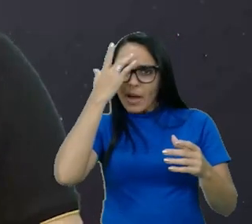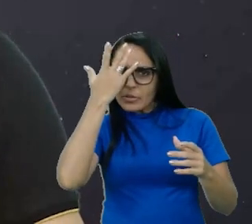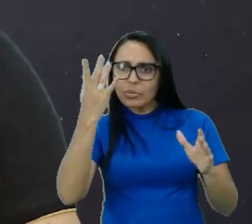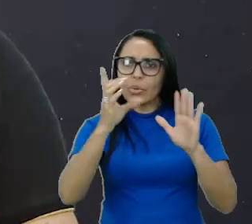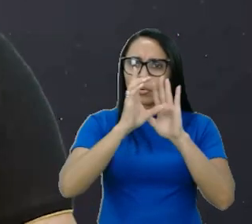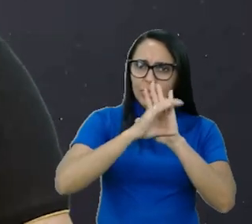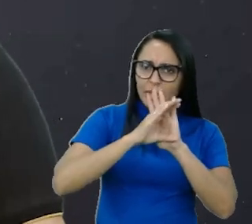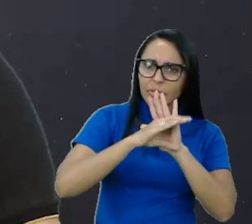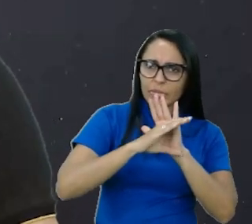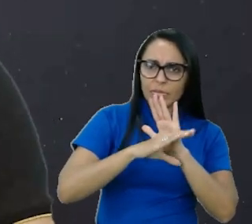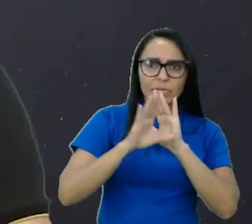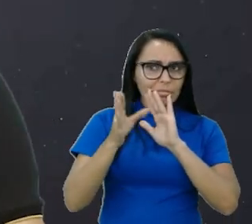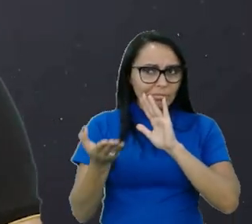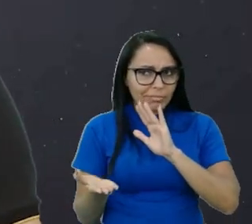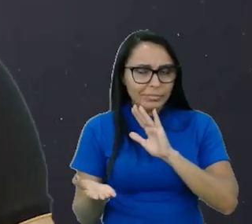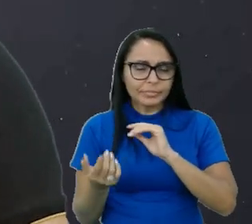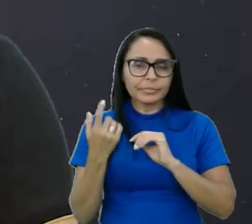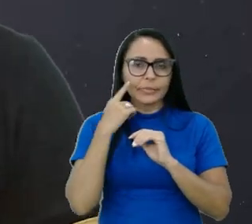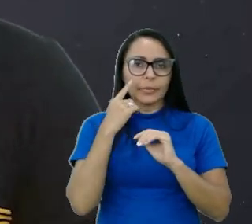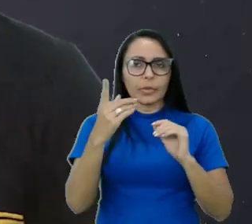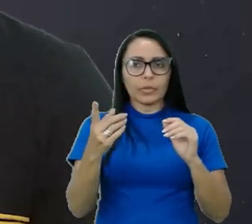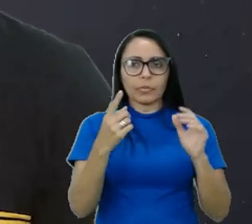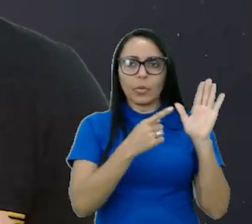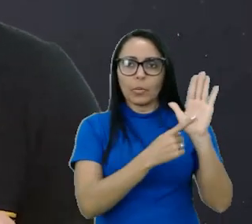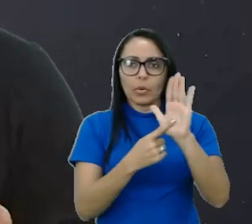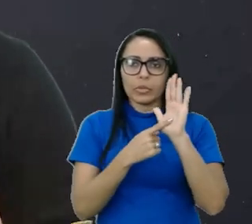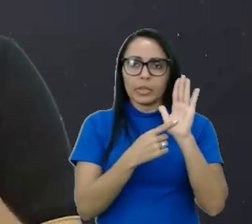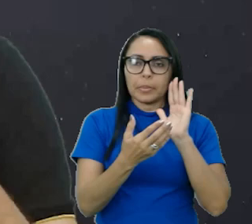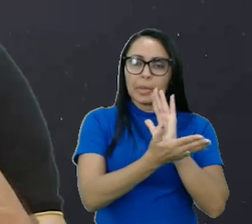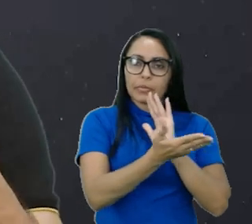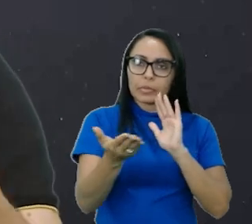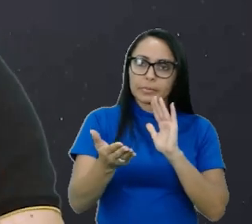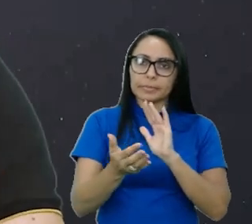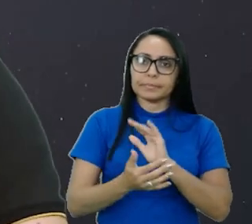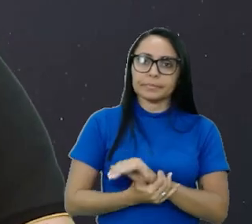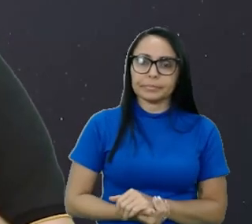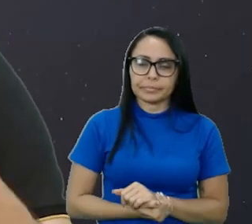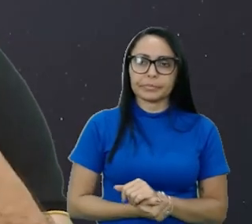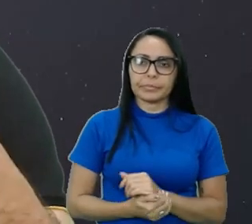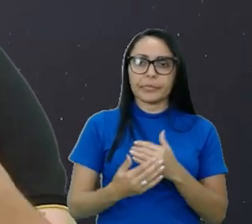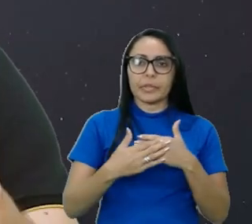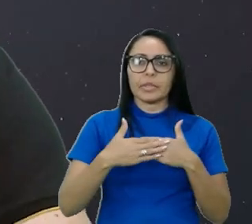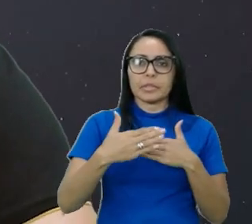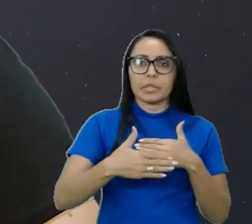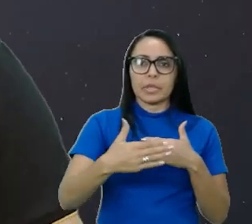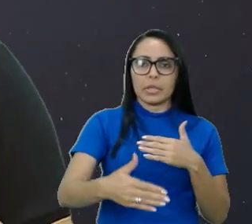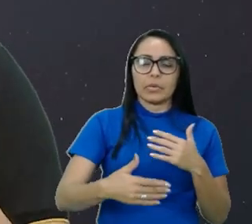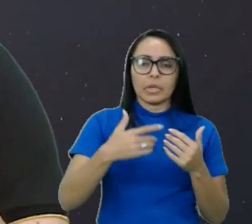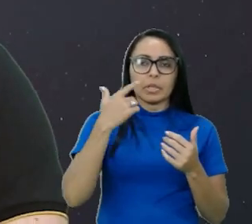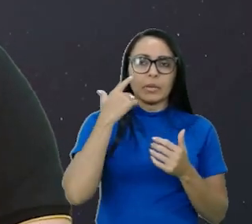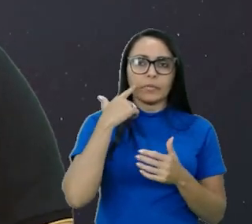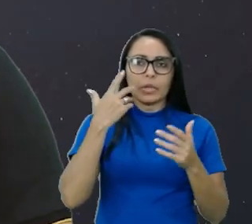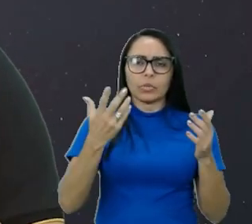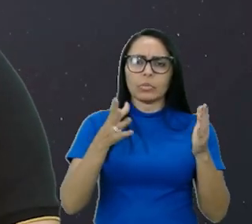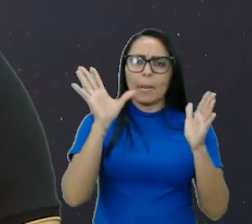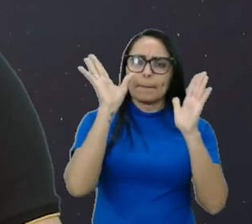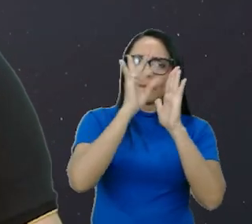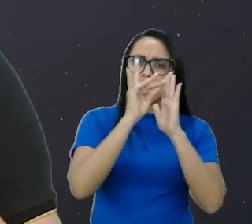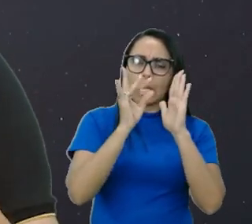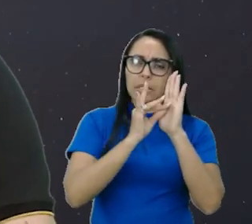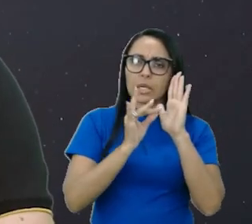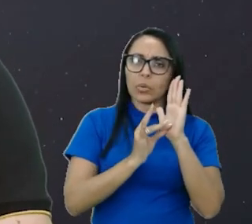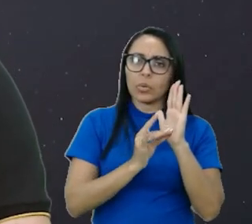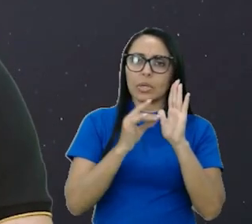bola? Agora eu quero trazer para você, a partir disso aqui, na sequência da aula, um monte de aplicações